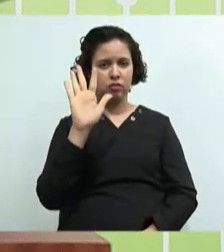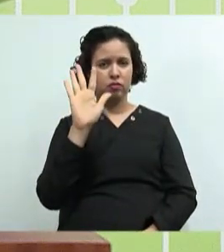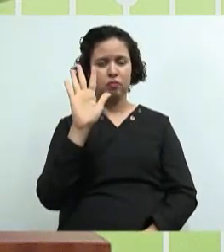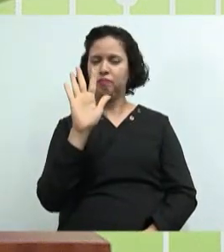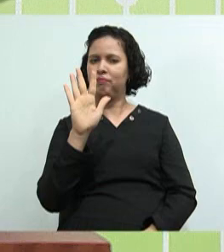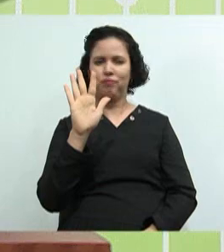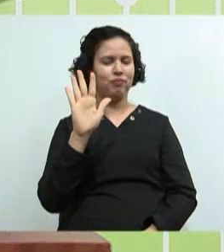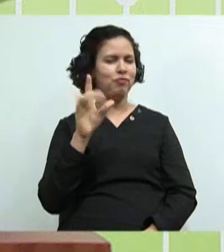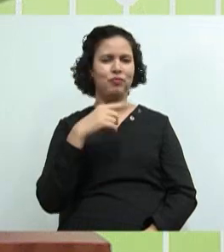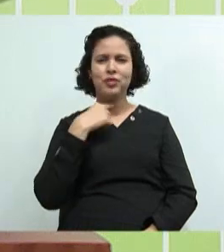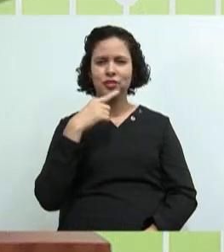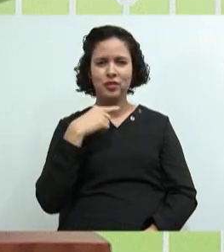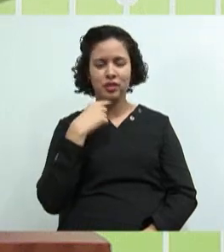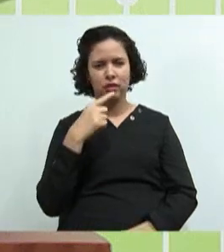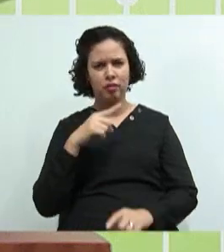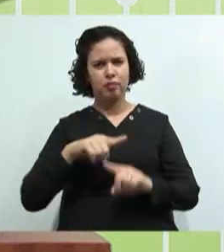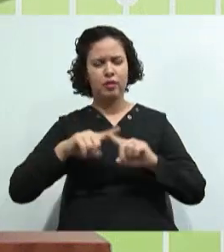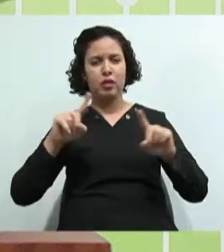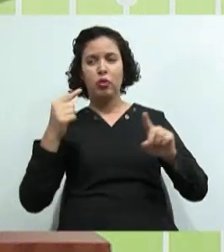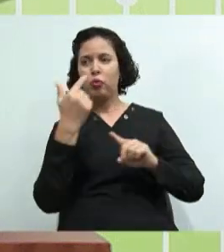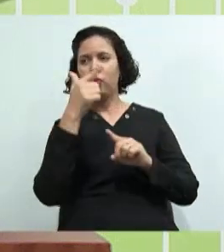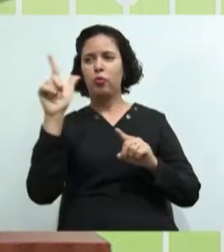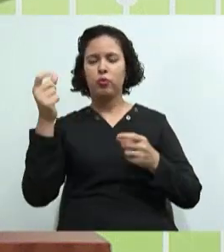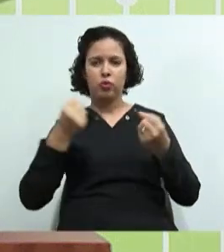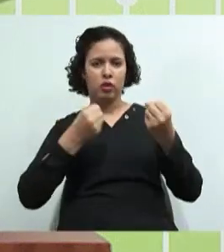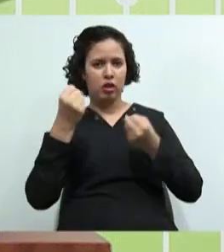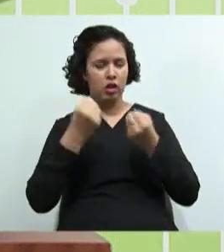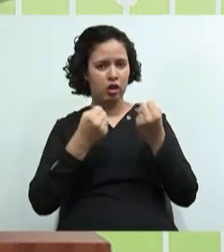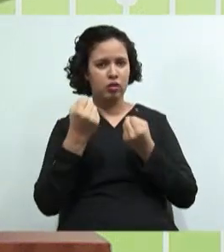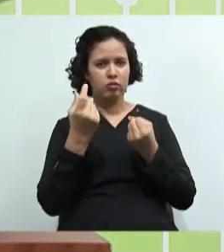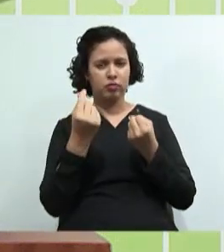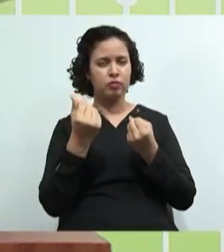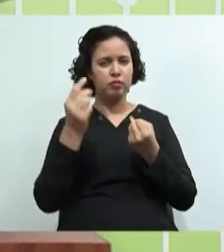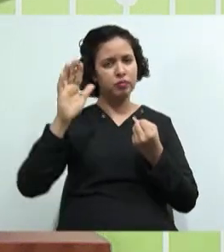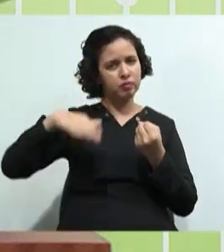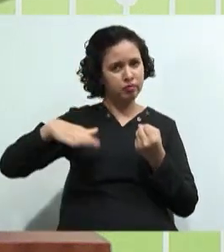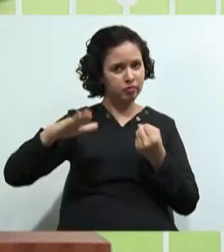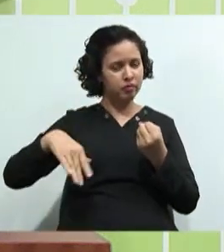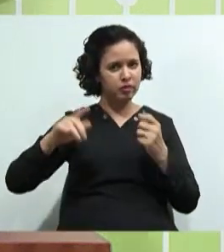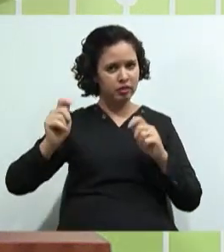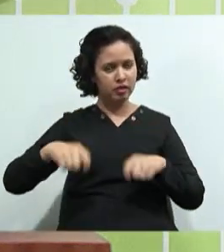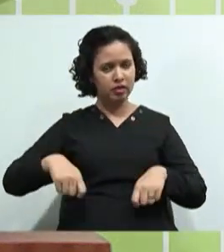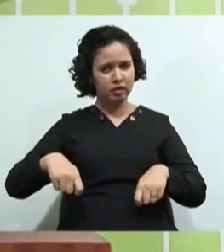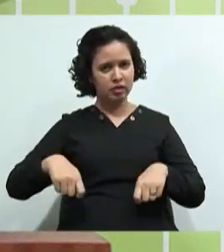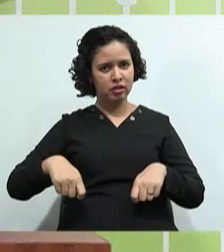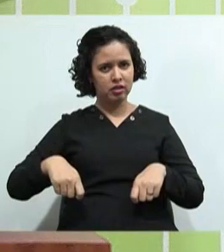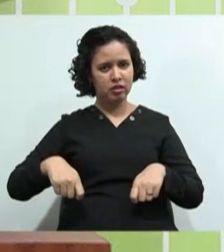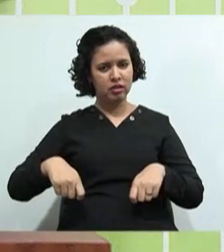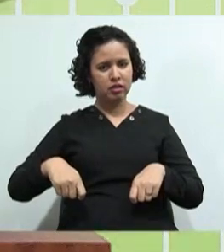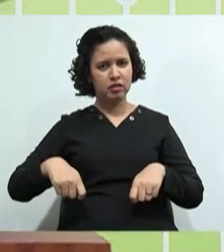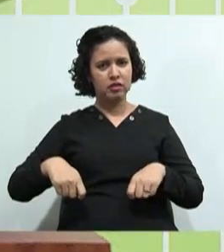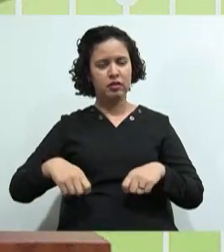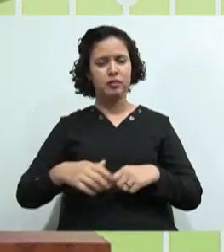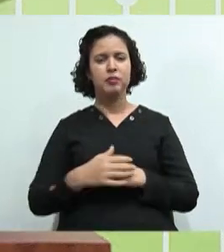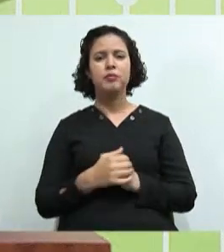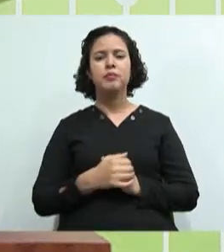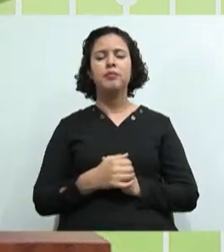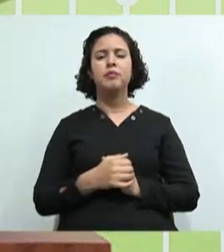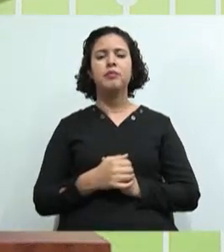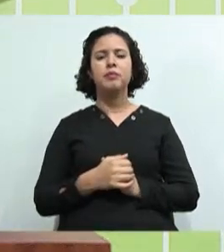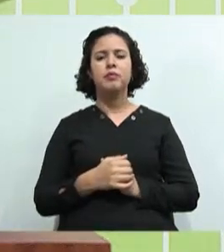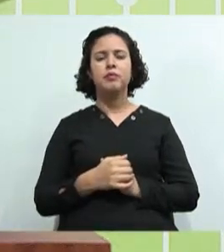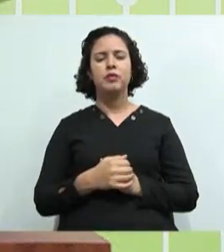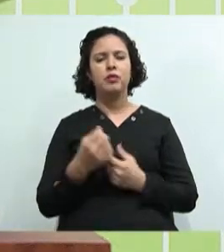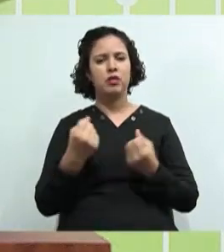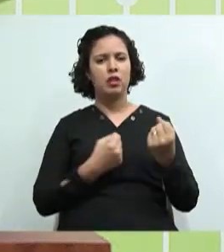carro mais acessível, mas não quer dizer mais acessível aquele que com 2, 3 meses de salário você consiga comprar aquele carro, não.